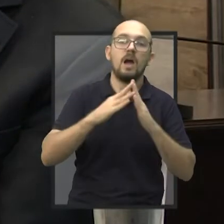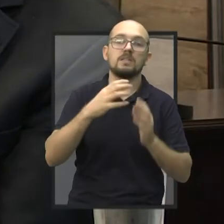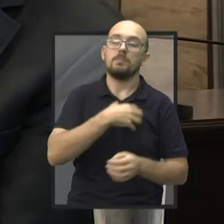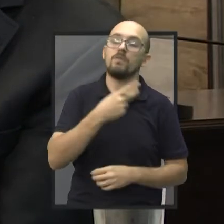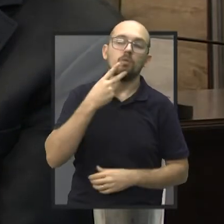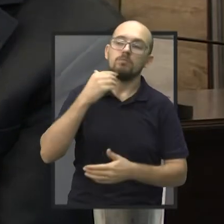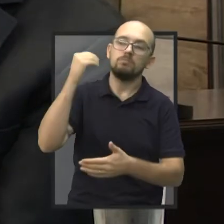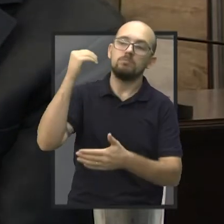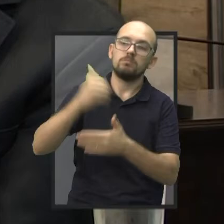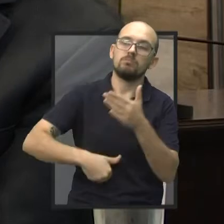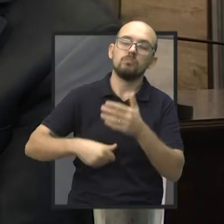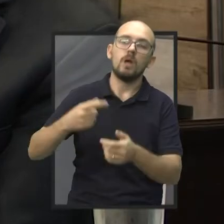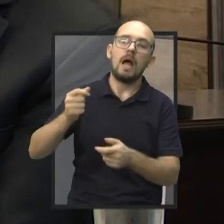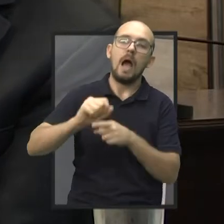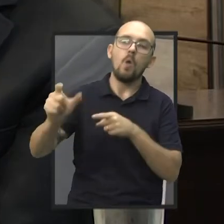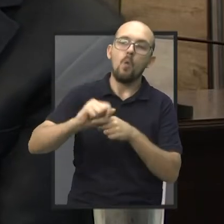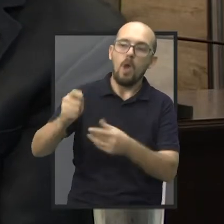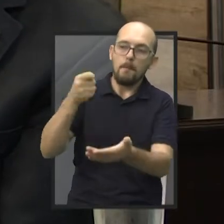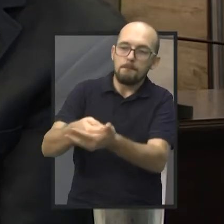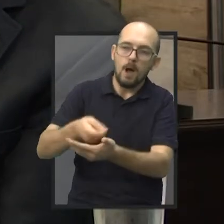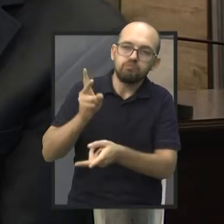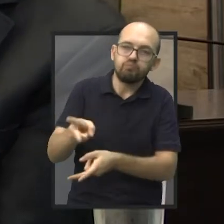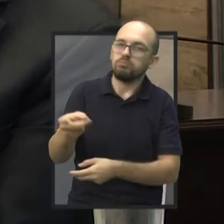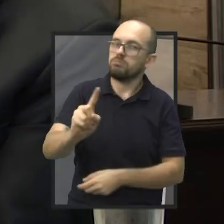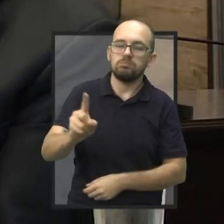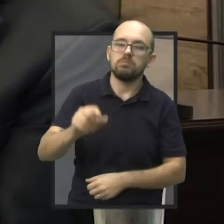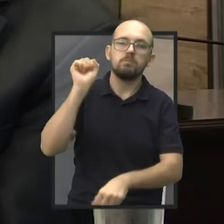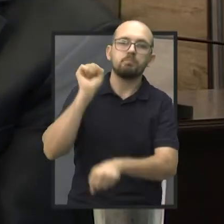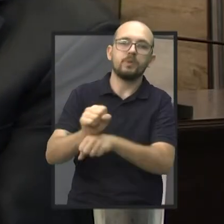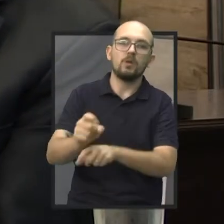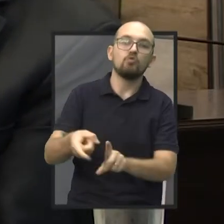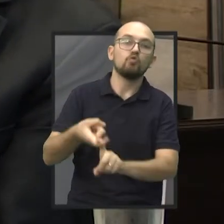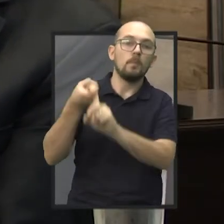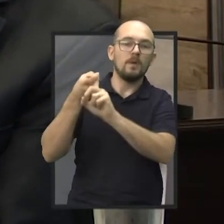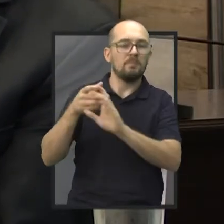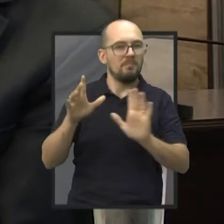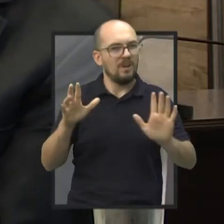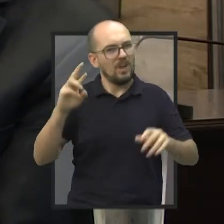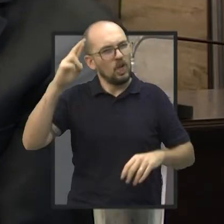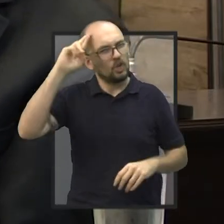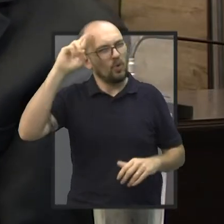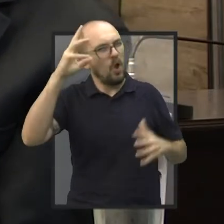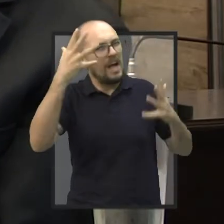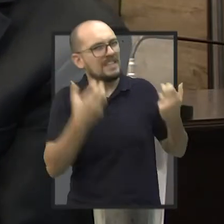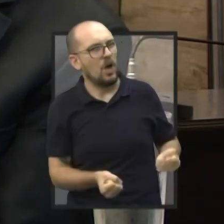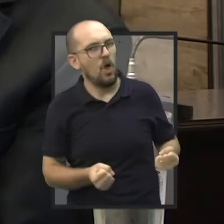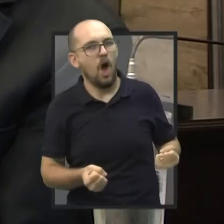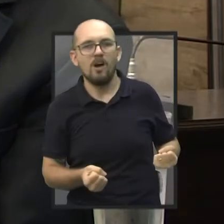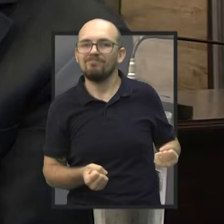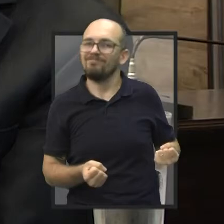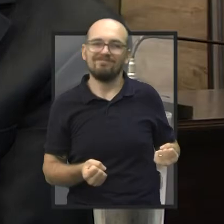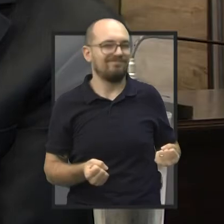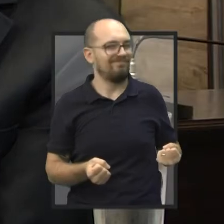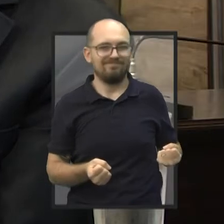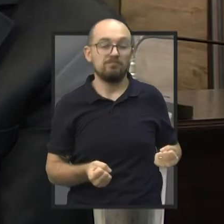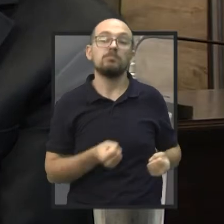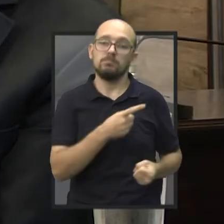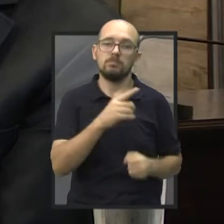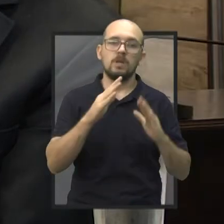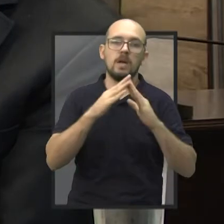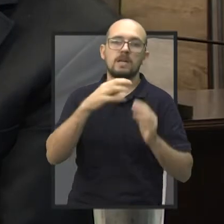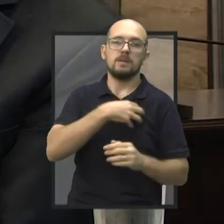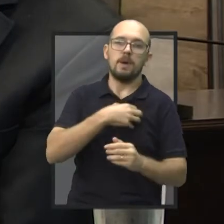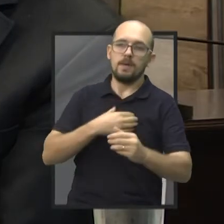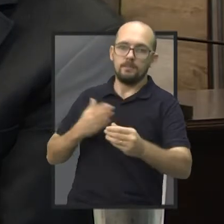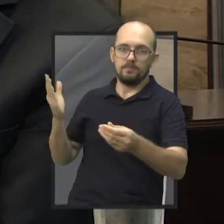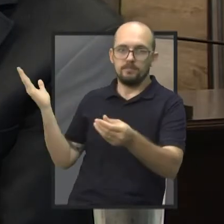reduzissem o aluguel, suspendeu o pagamento do aluguel. Obviamente, os proprietários não aceitaram de plano. Uhum. Ela entrou na justiça e